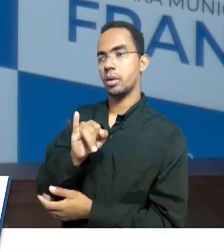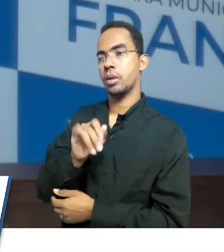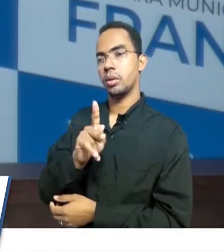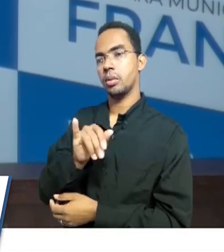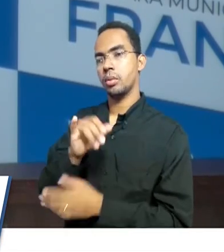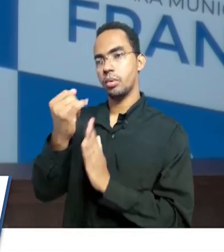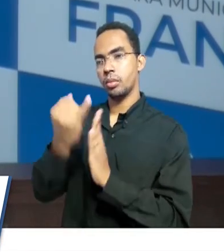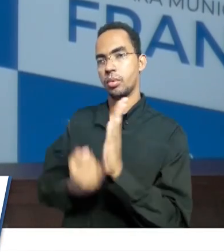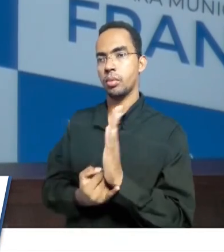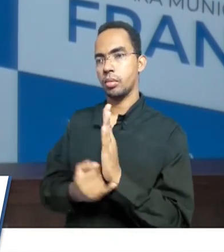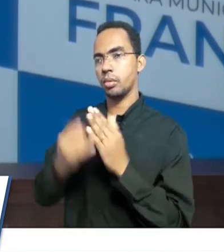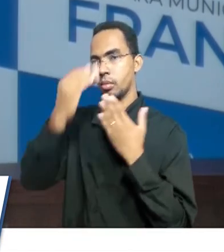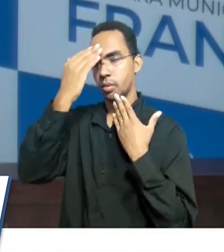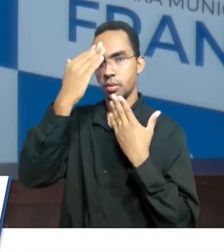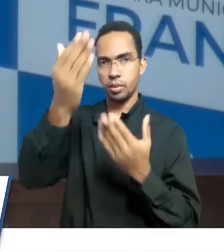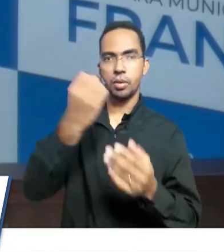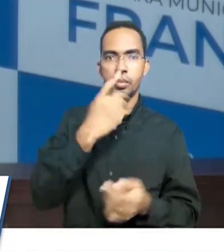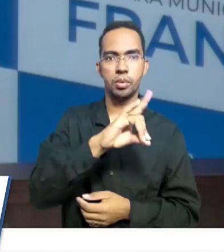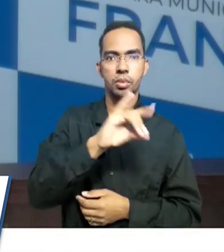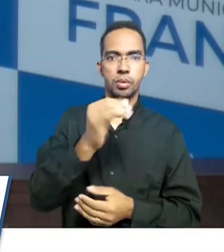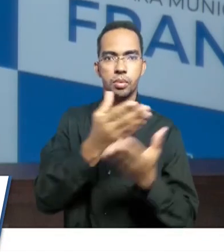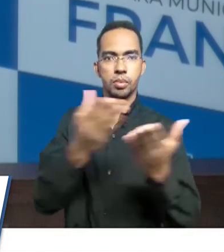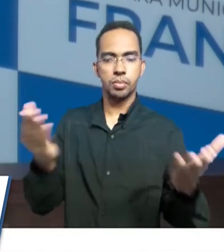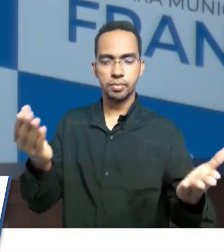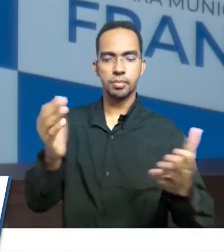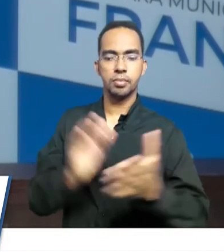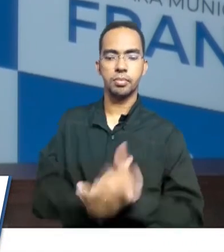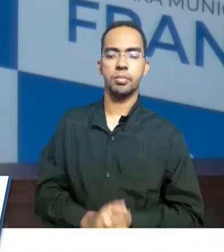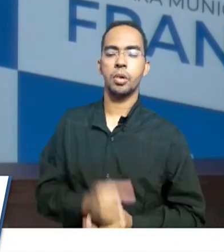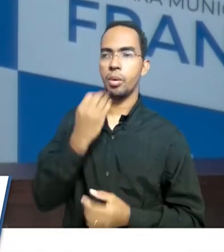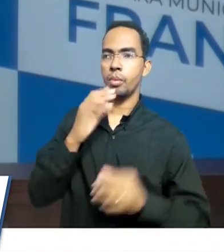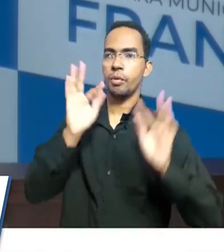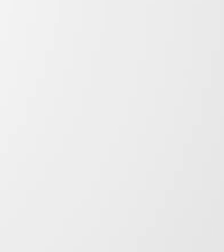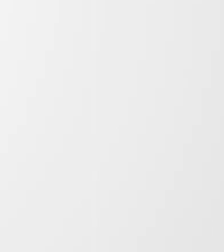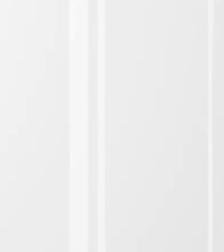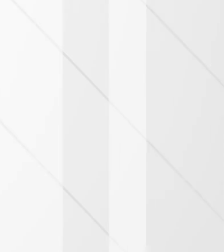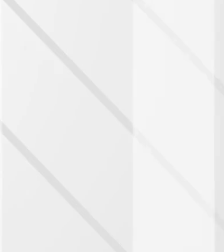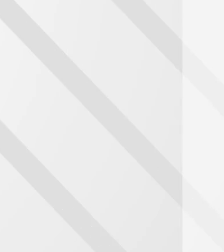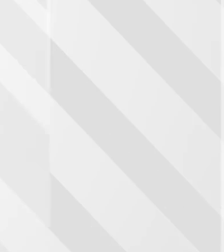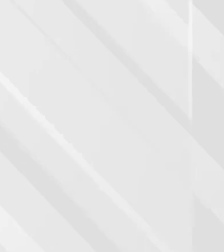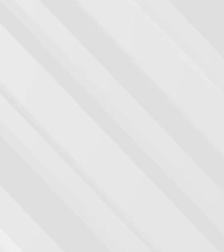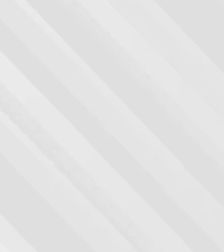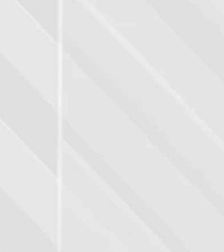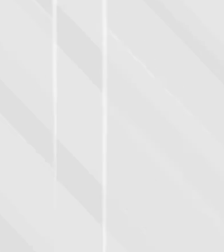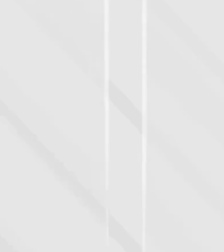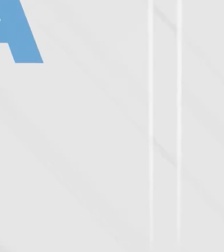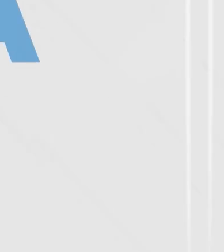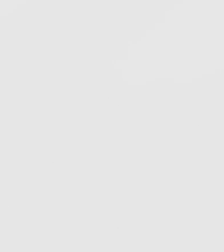para vocês. Bom final de semana ou boa semana. Obrigado.